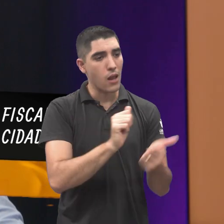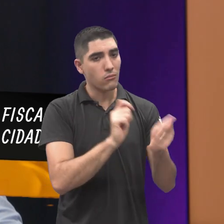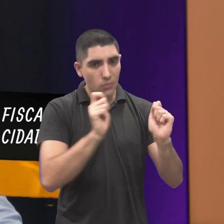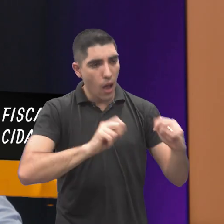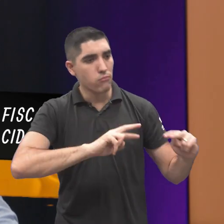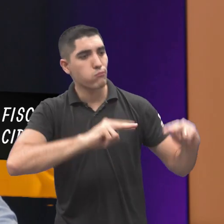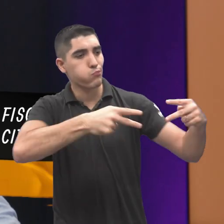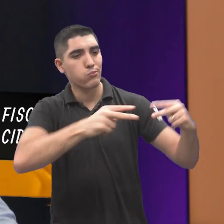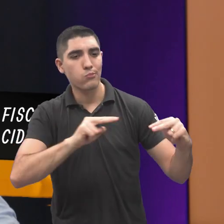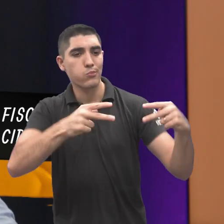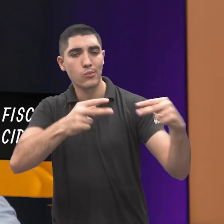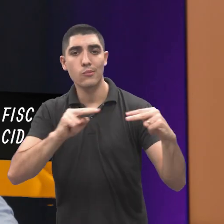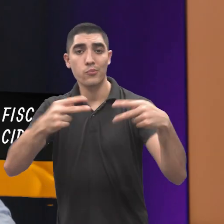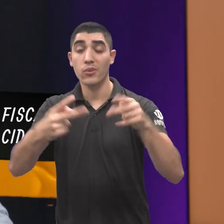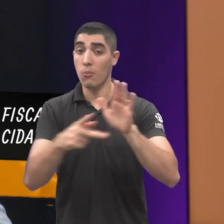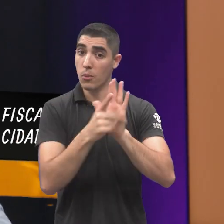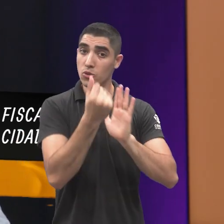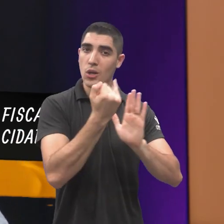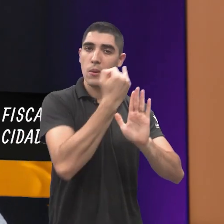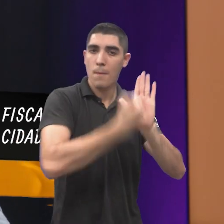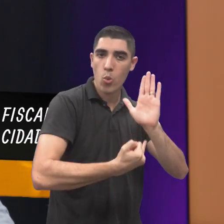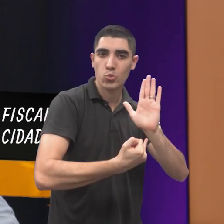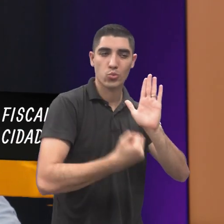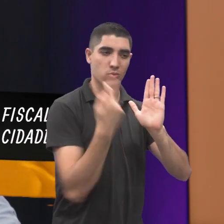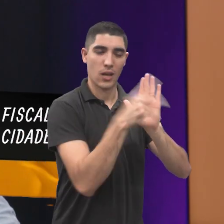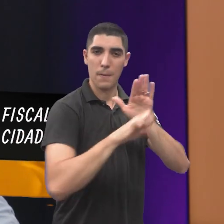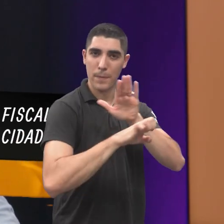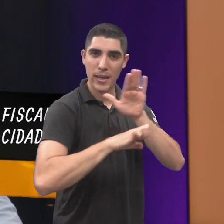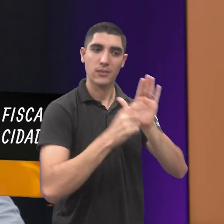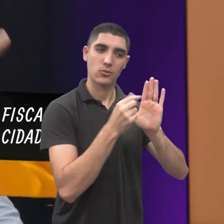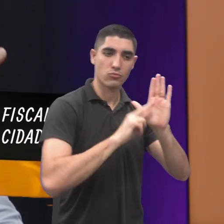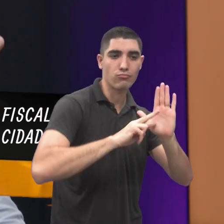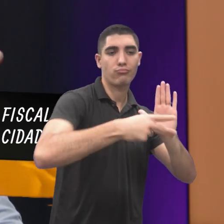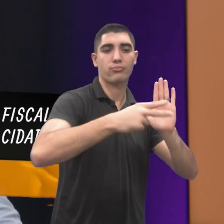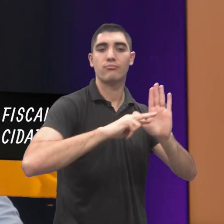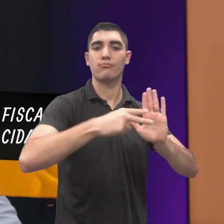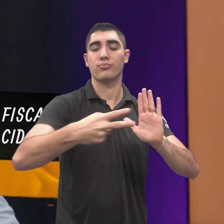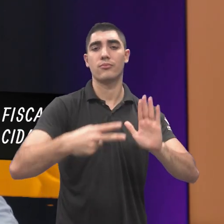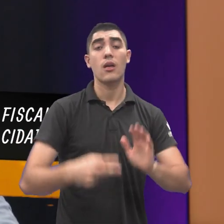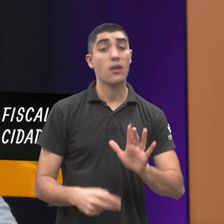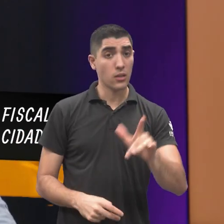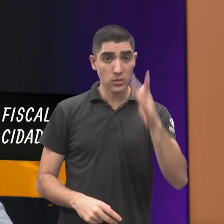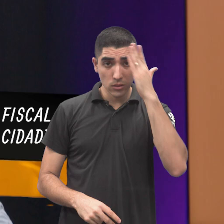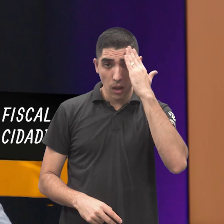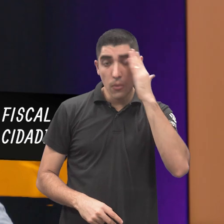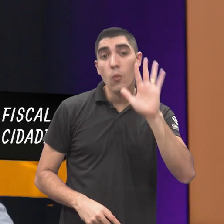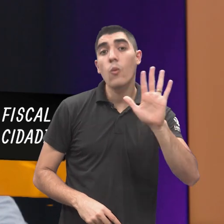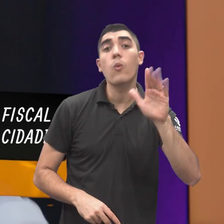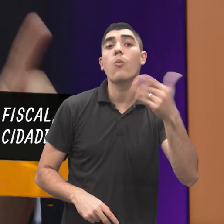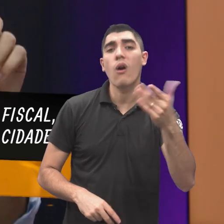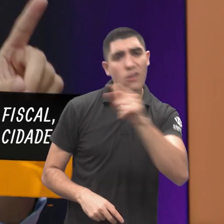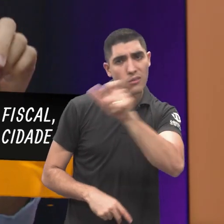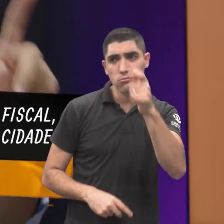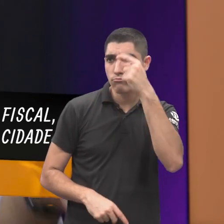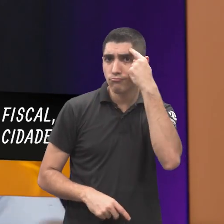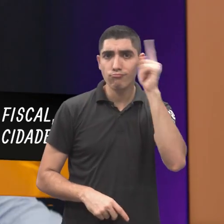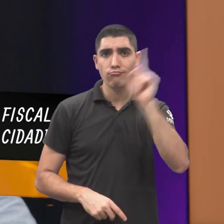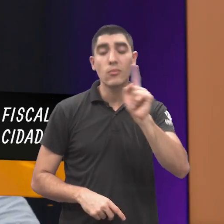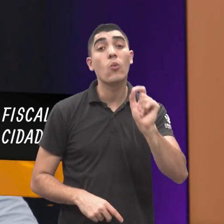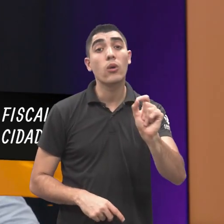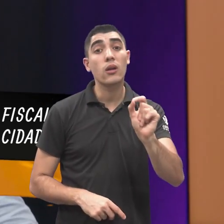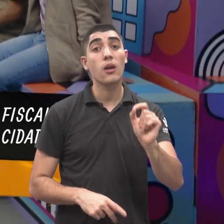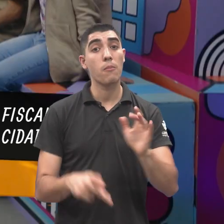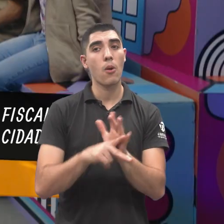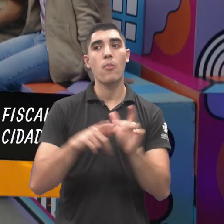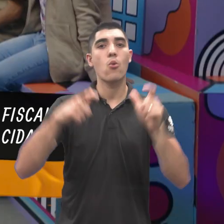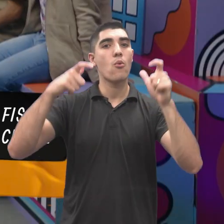projetos culturais aqui de São José tiveram o apoio da LIF. E sabe qual que teve, que eu acho que muita gente nem sabe? O restauro do